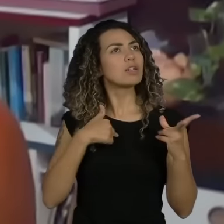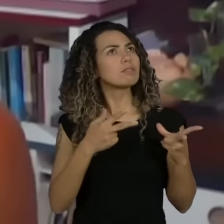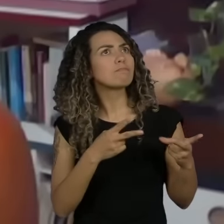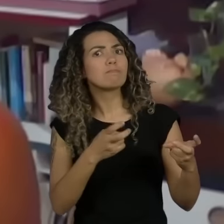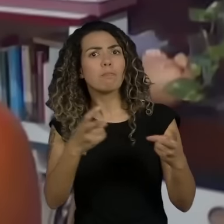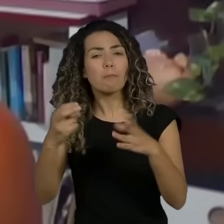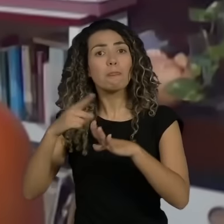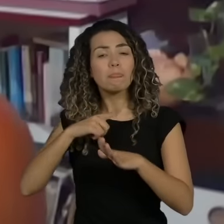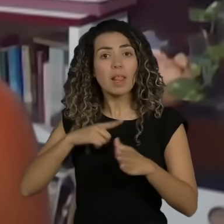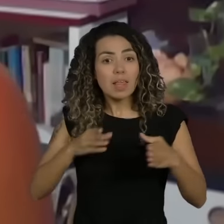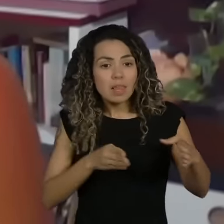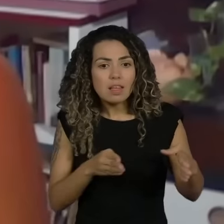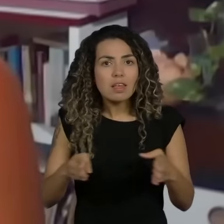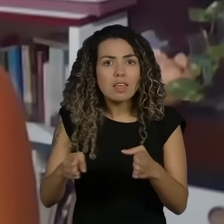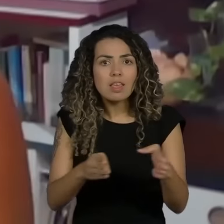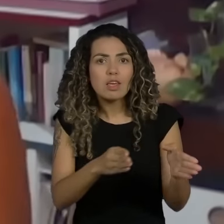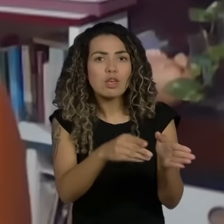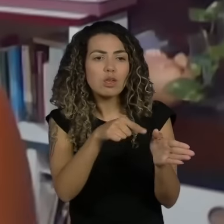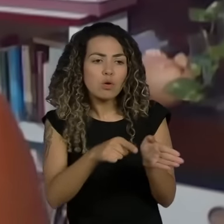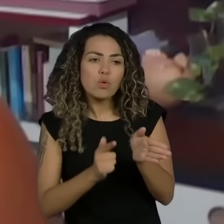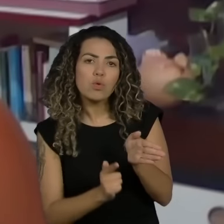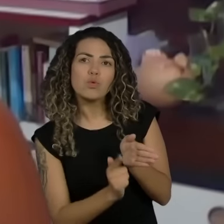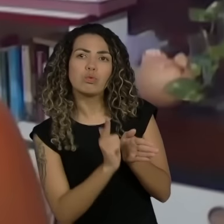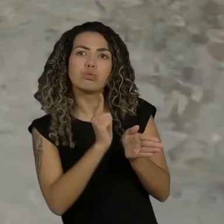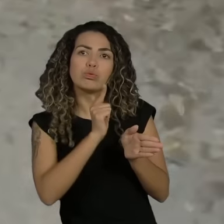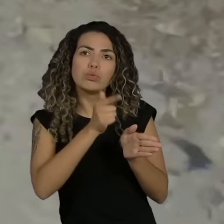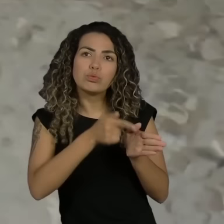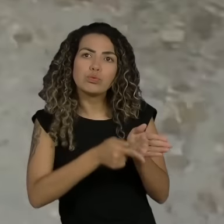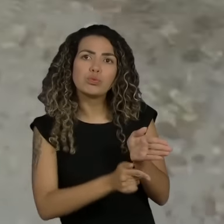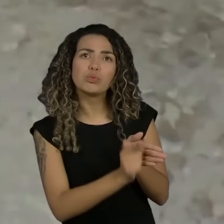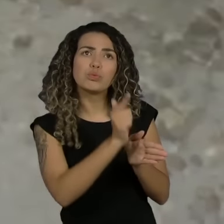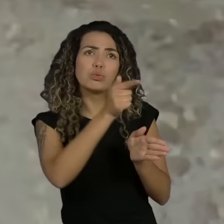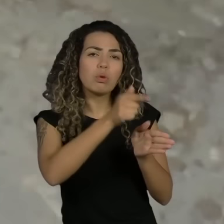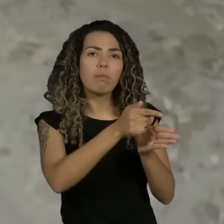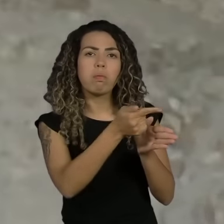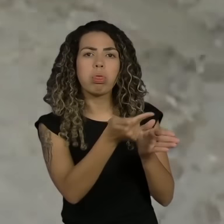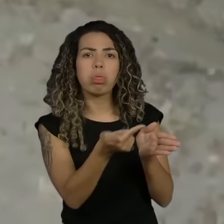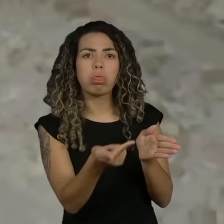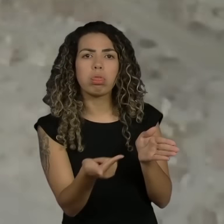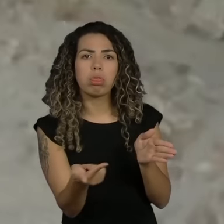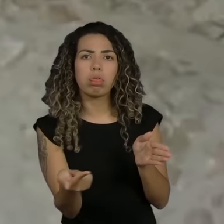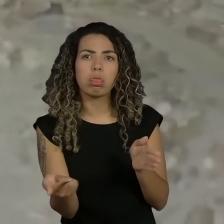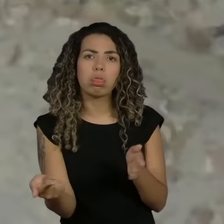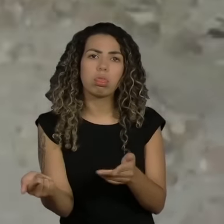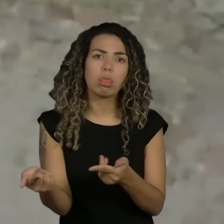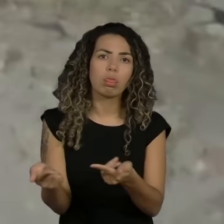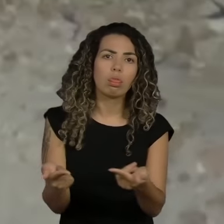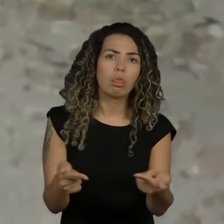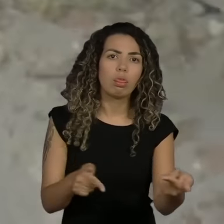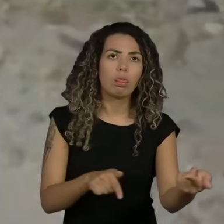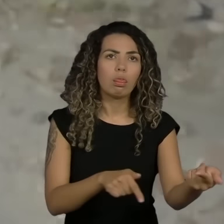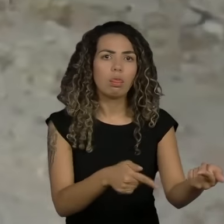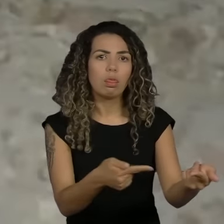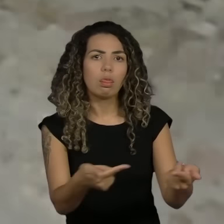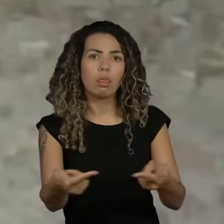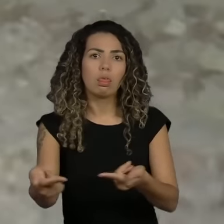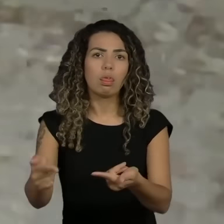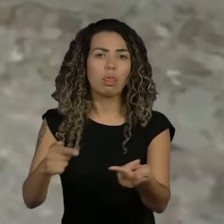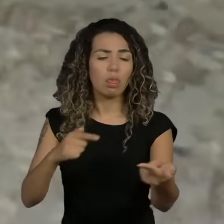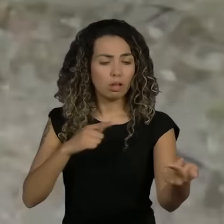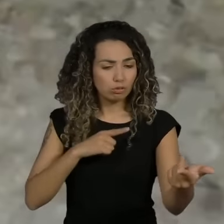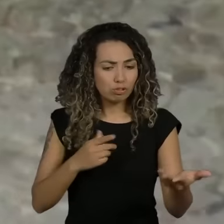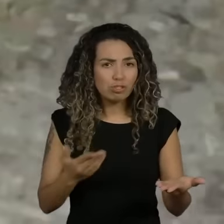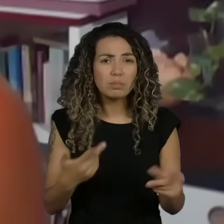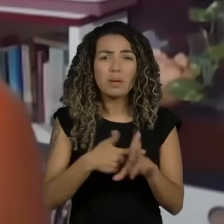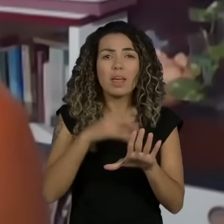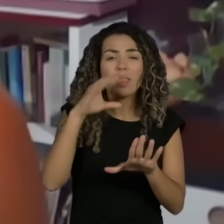de golfinhos de água doce, então que mesmo organismos que estão no ambiente aquático experimentaram temperaturas extremas,